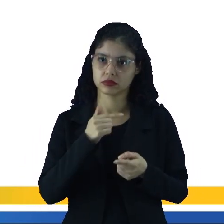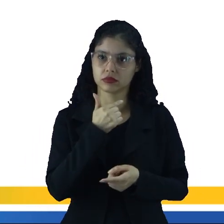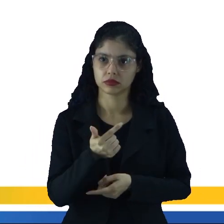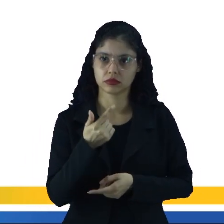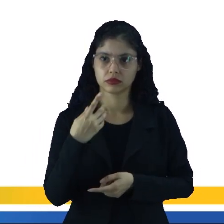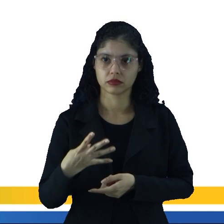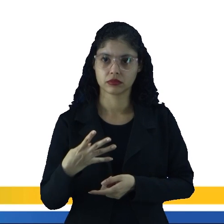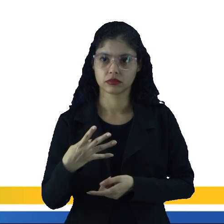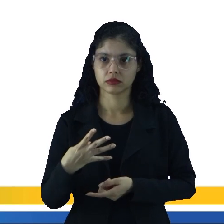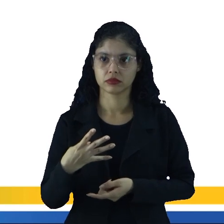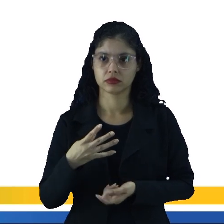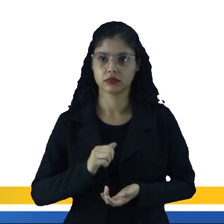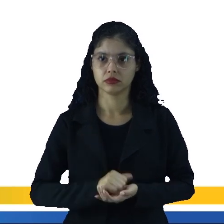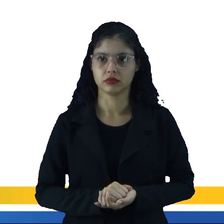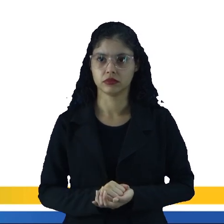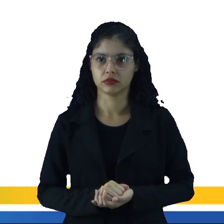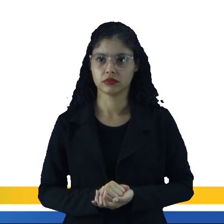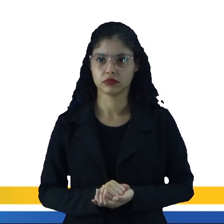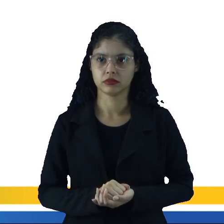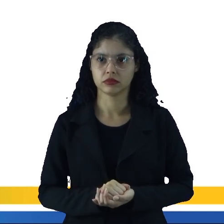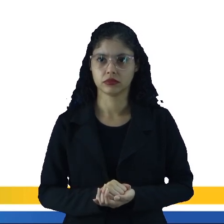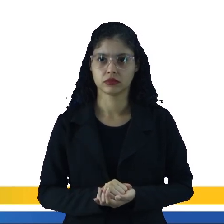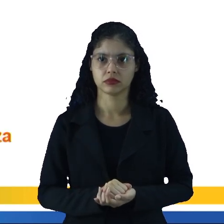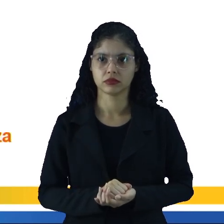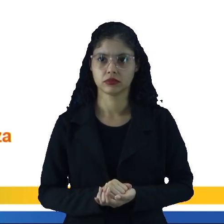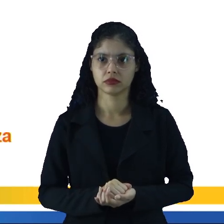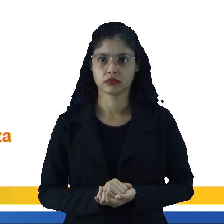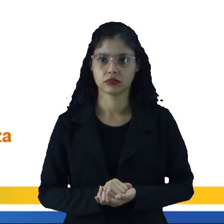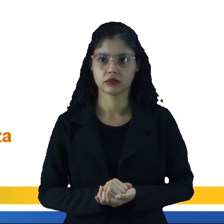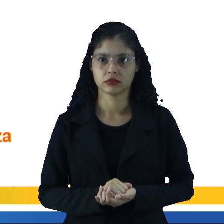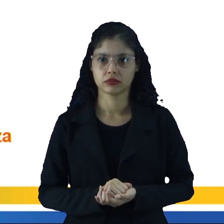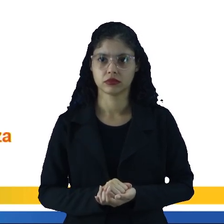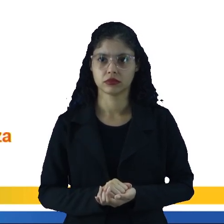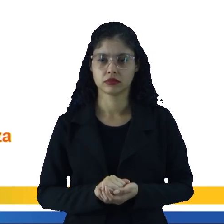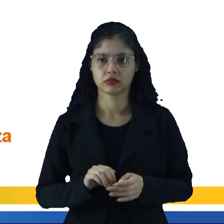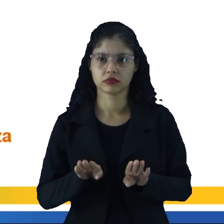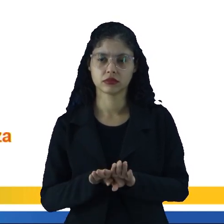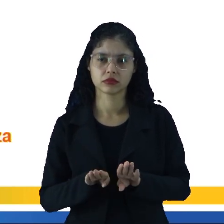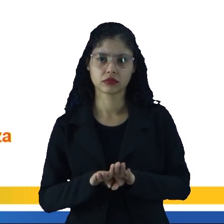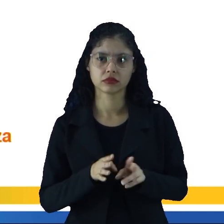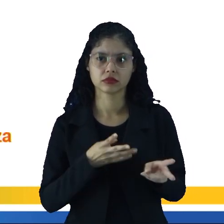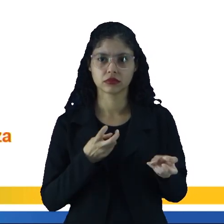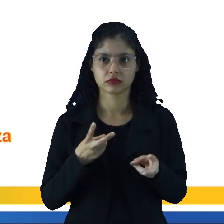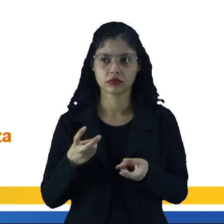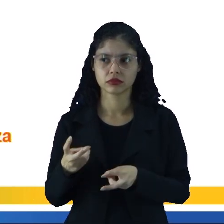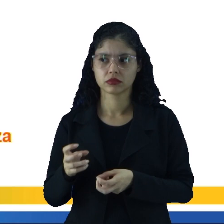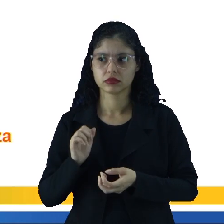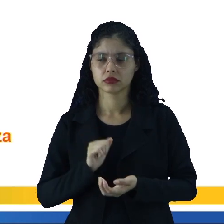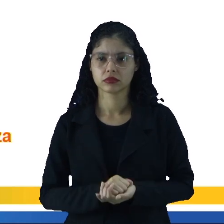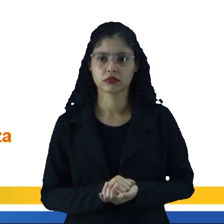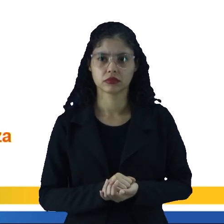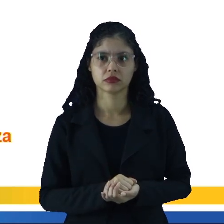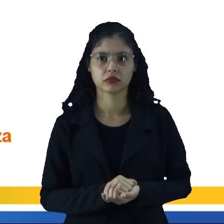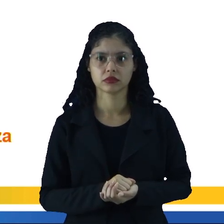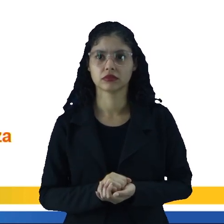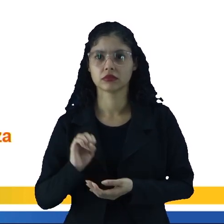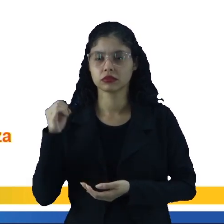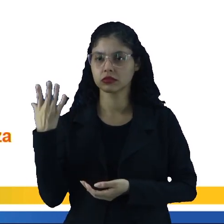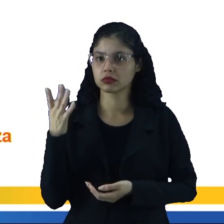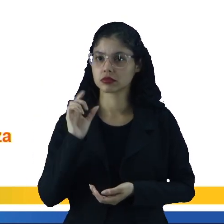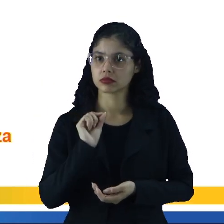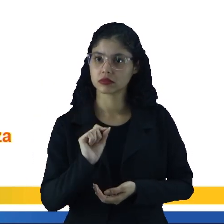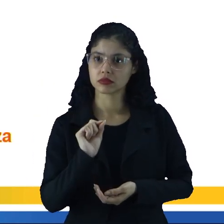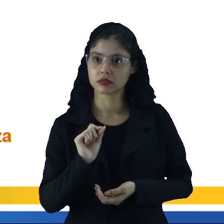2, 4 e 3. Então nós temos que sempre estar observando. Então nesse caso